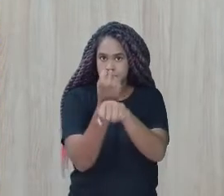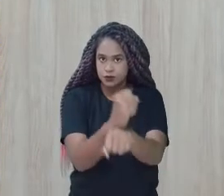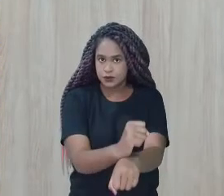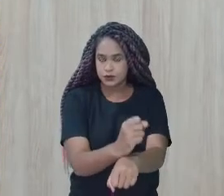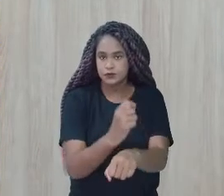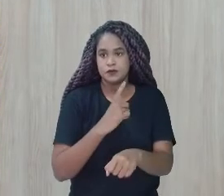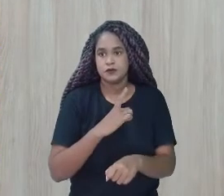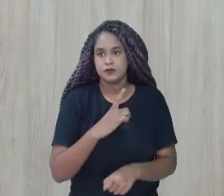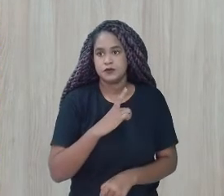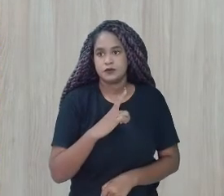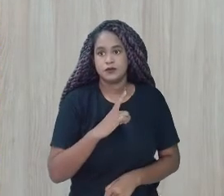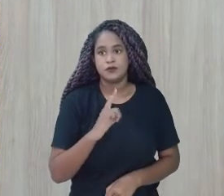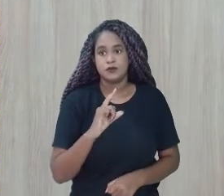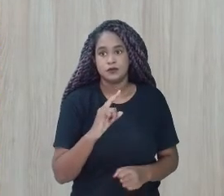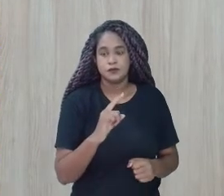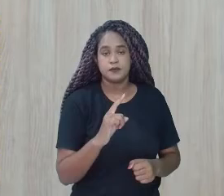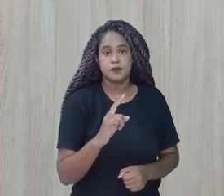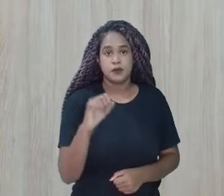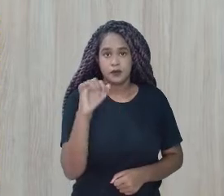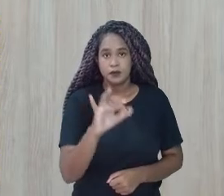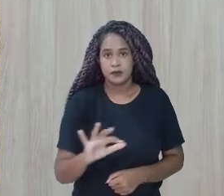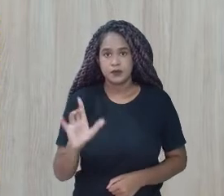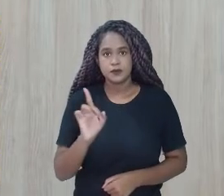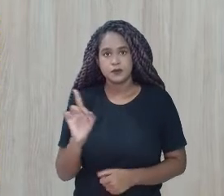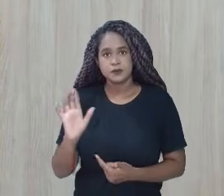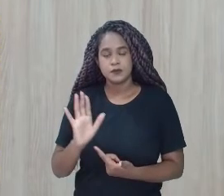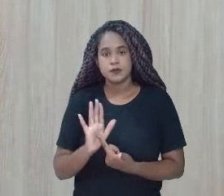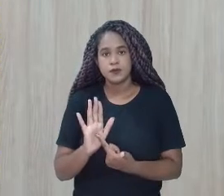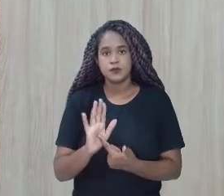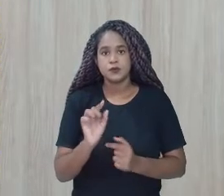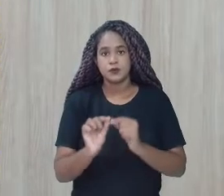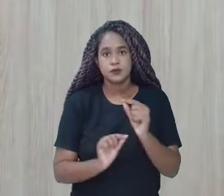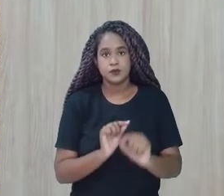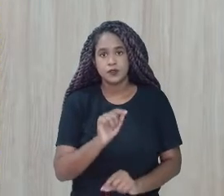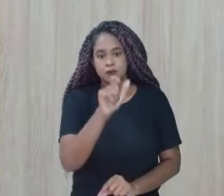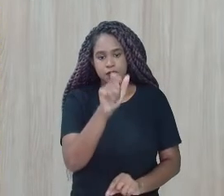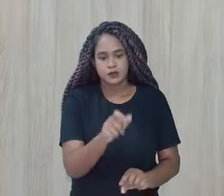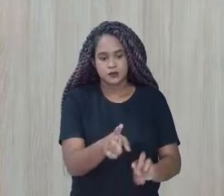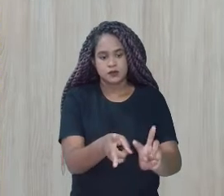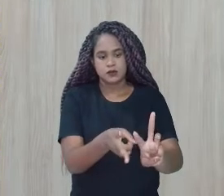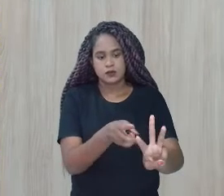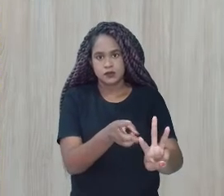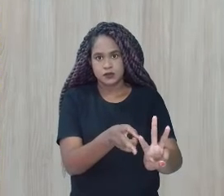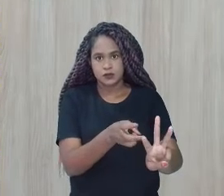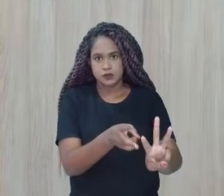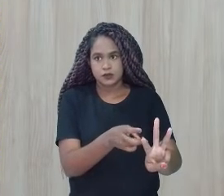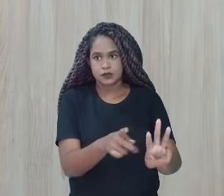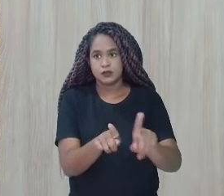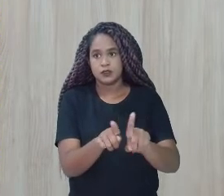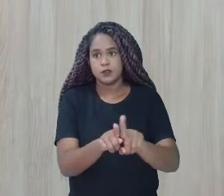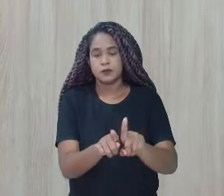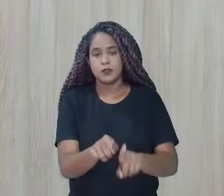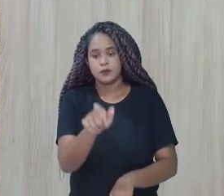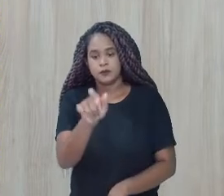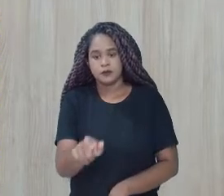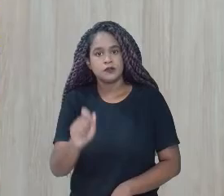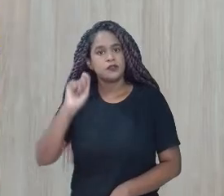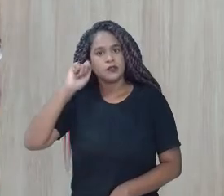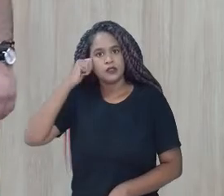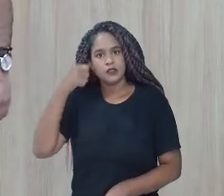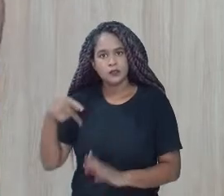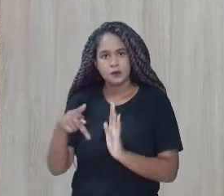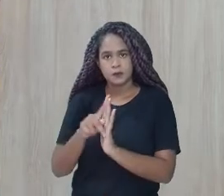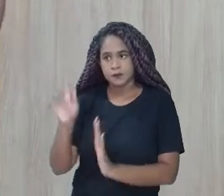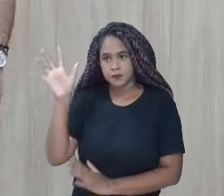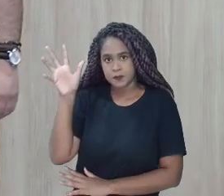tem umas figuras aqui que representam, né, indígenas e representam negro africano, né? Então a